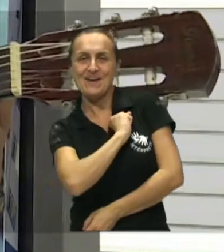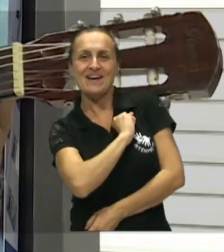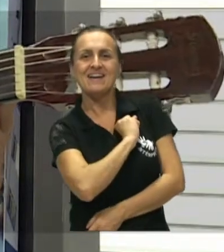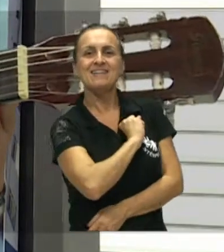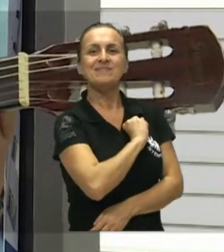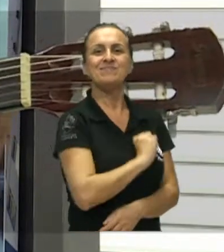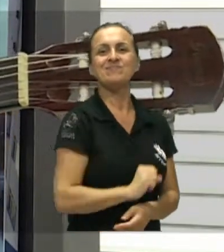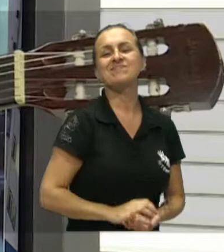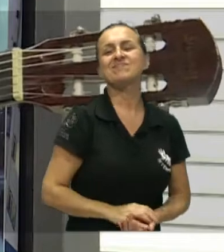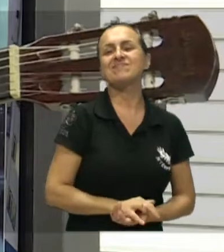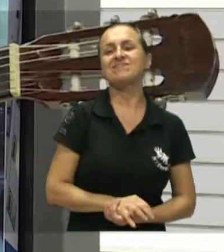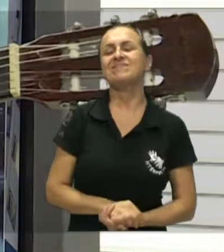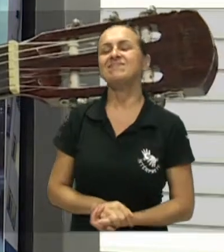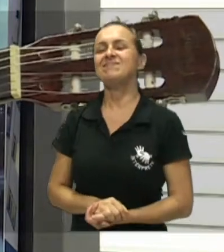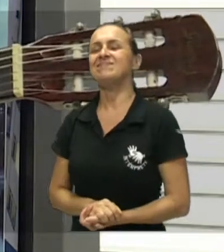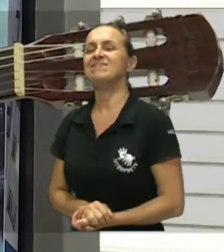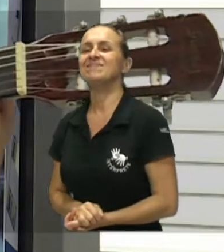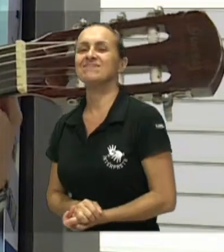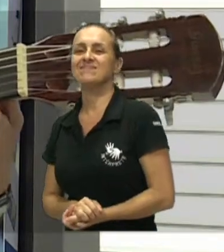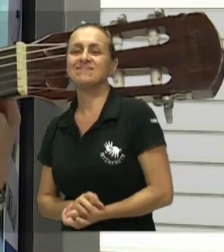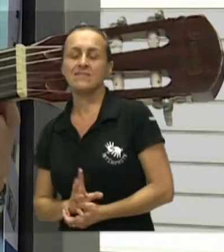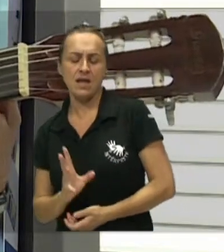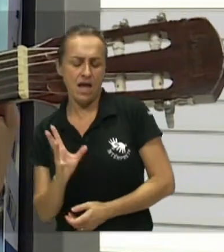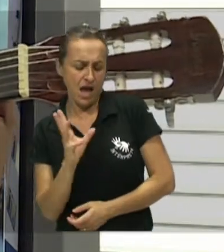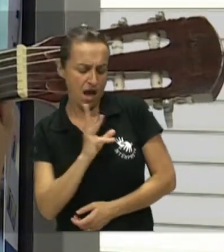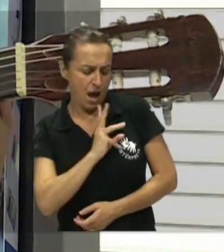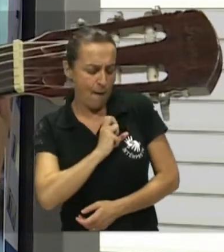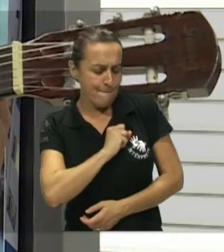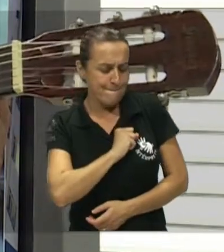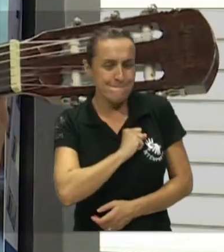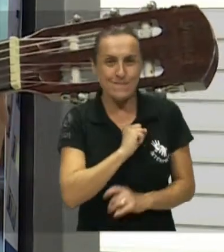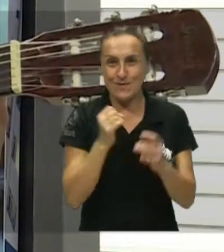O amor da gente